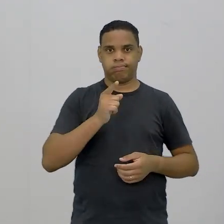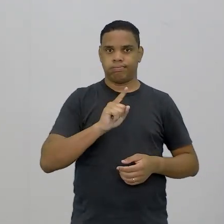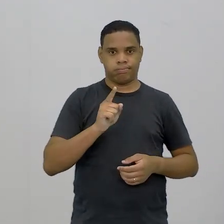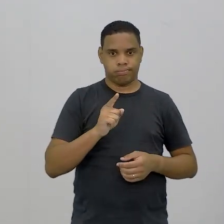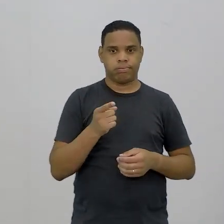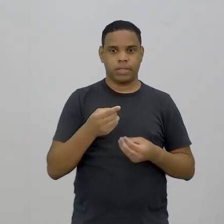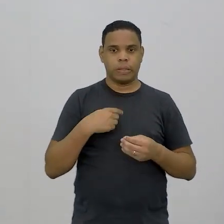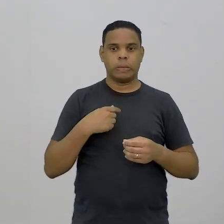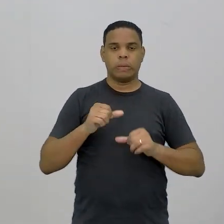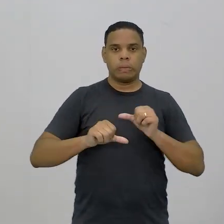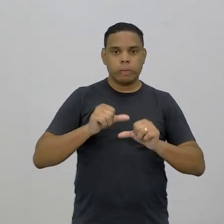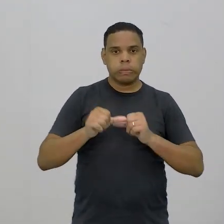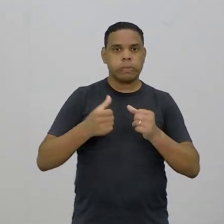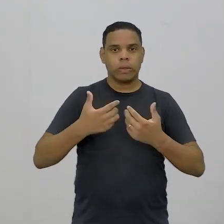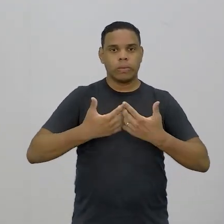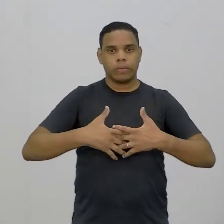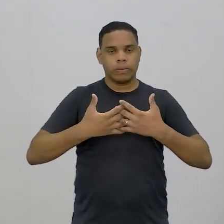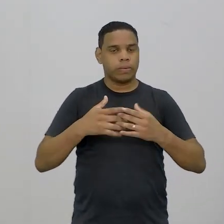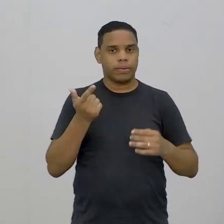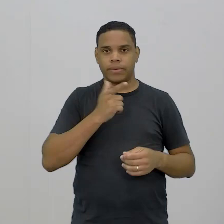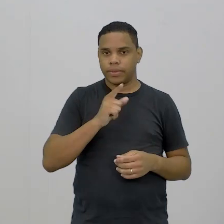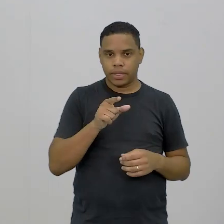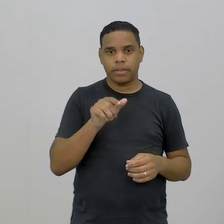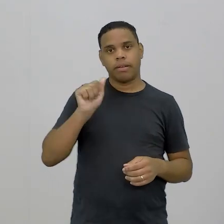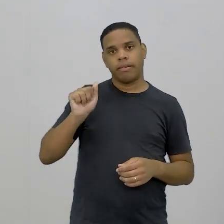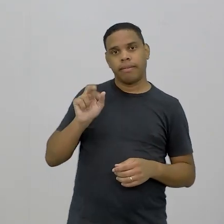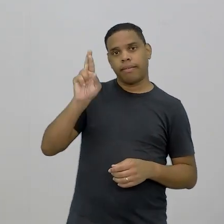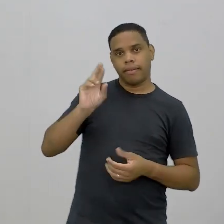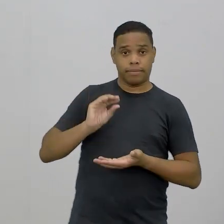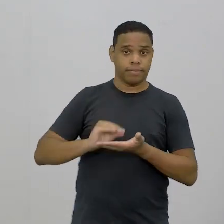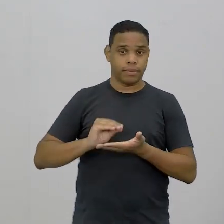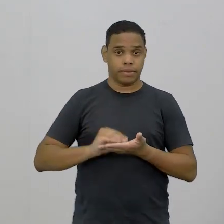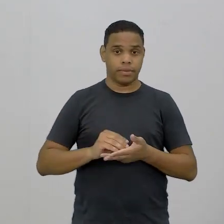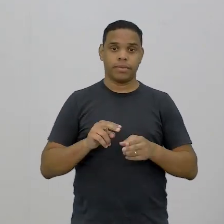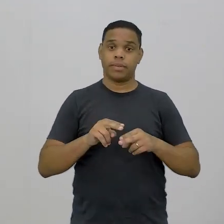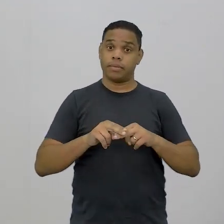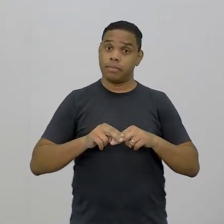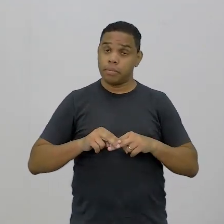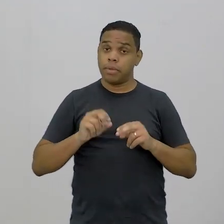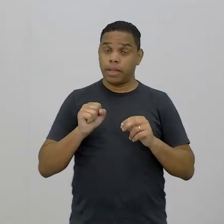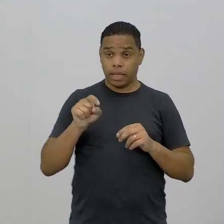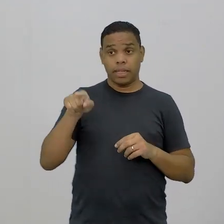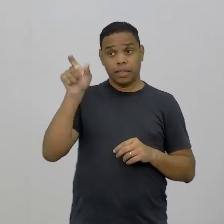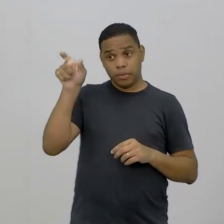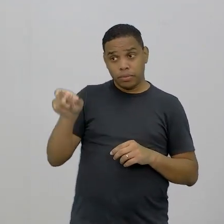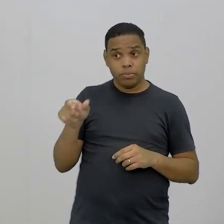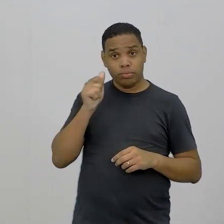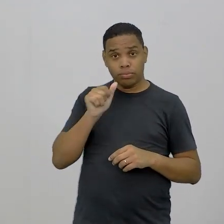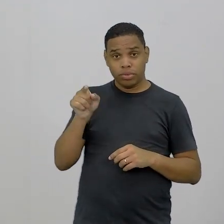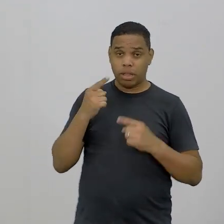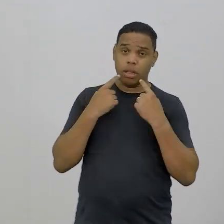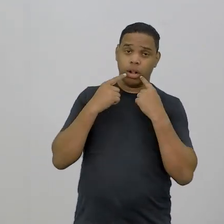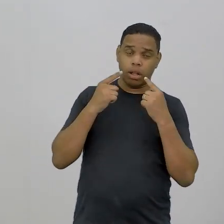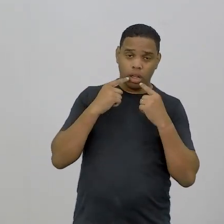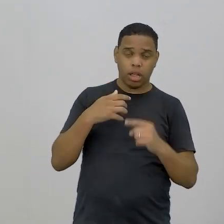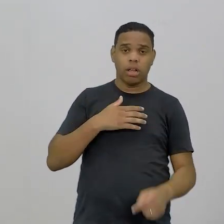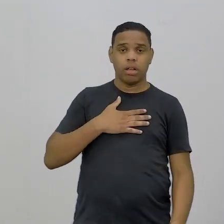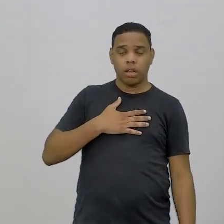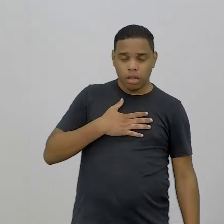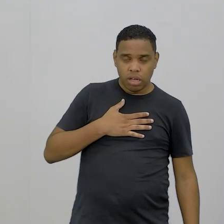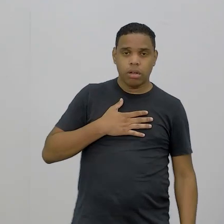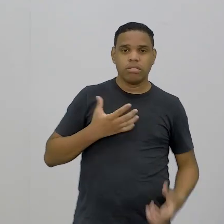né, o seu metabolismo, né? Então, por isso, né, uma das queixas aí da mulher de falta de ar,